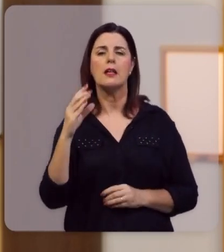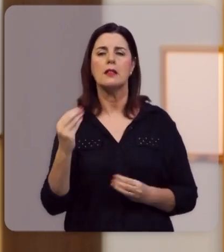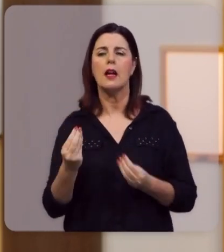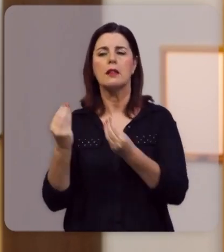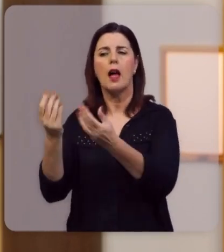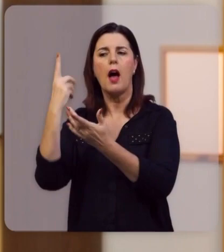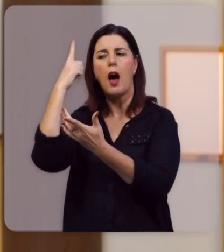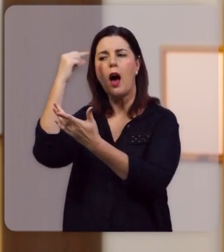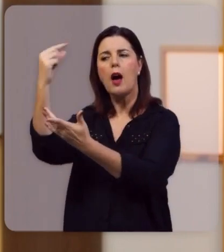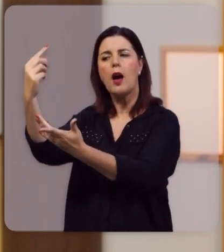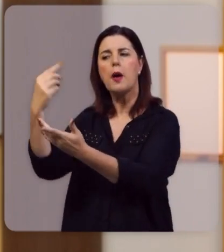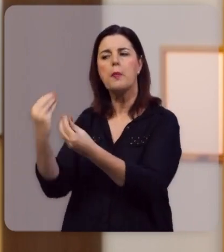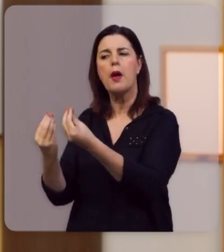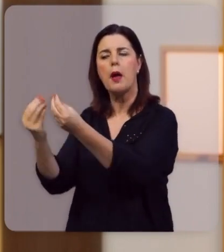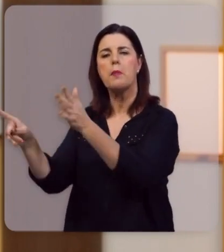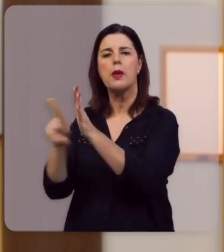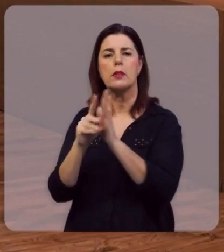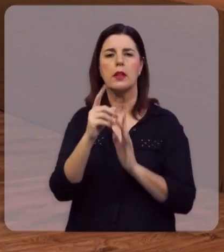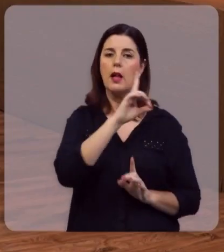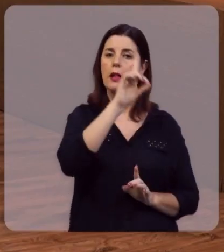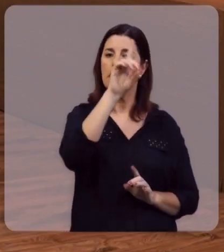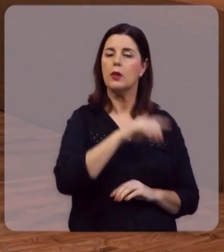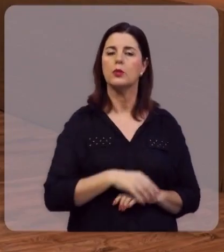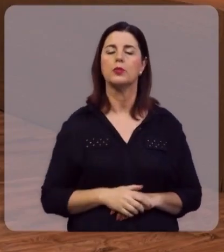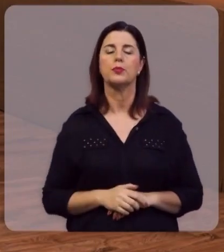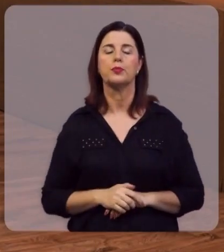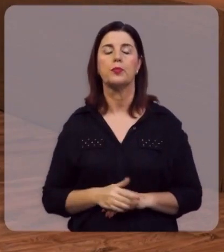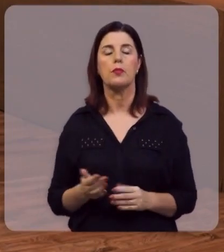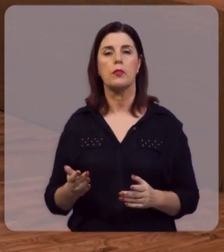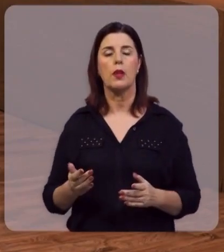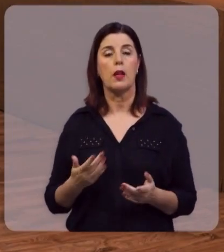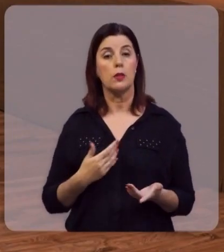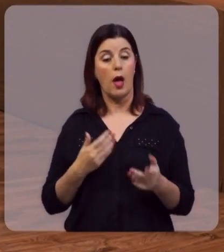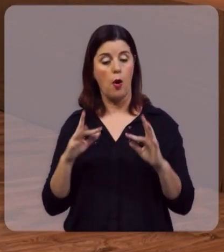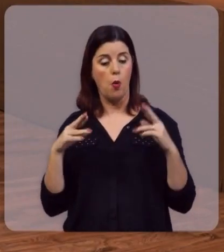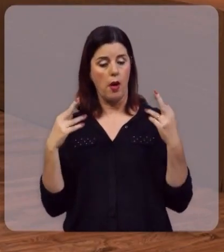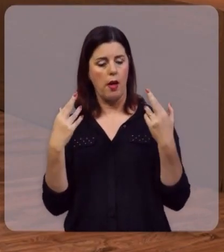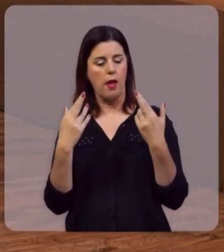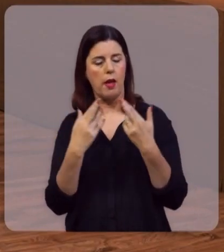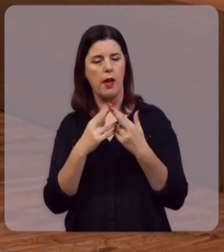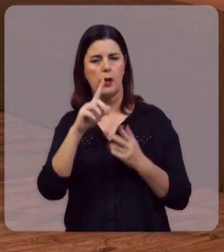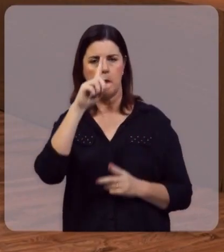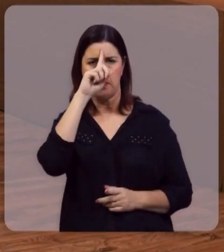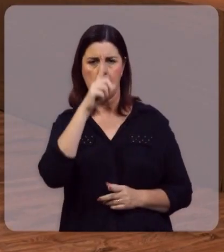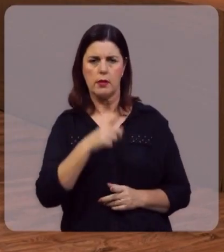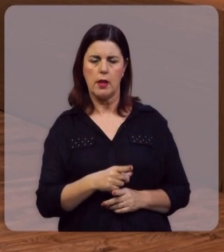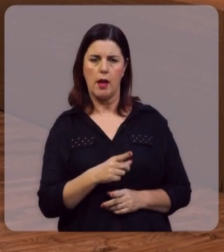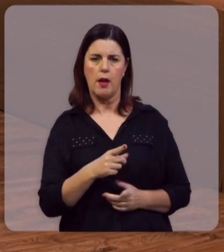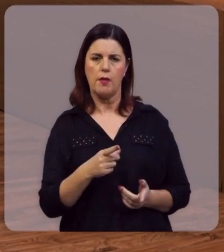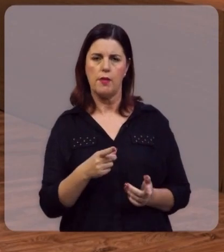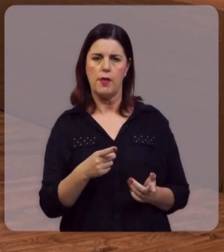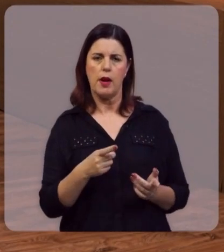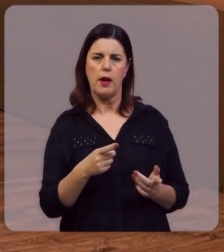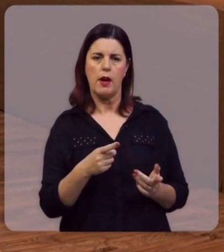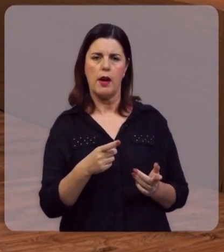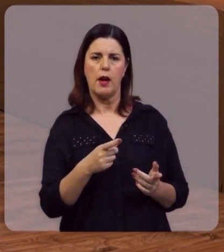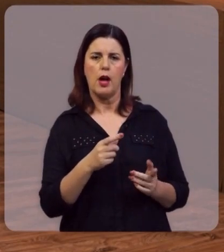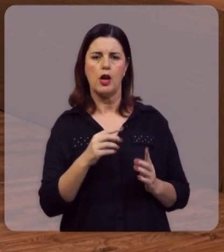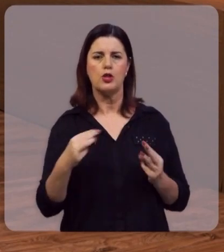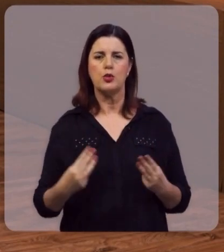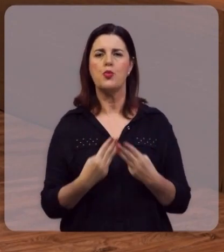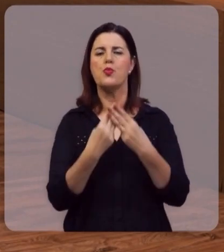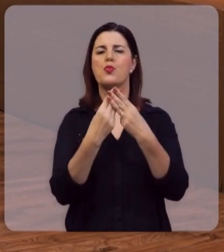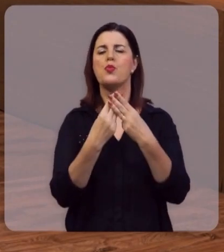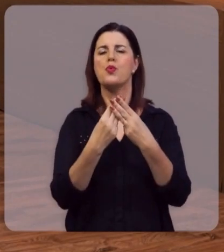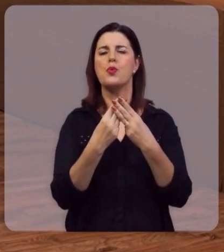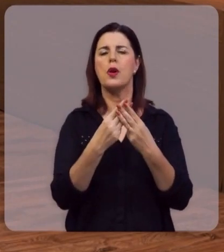Deus o que é de Deus. Na província governava a Judéia Pôncio Pilatos, e